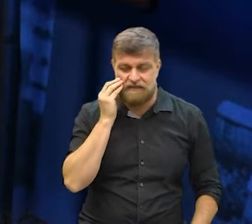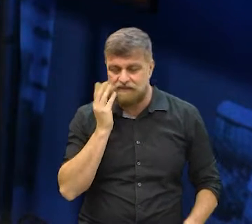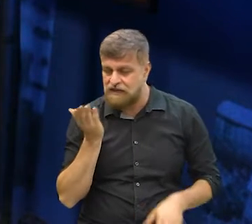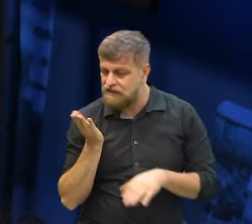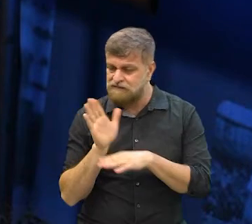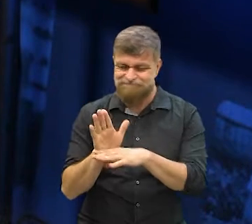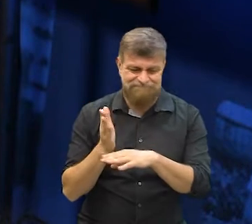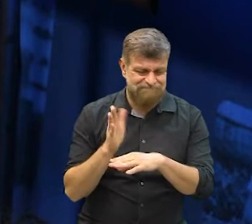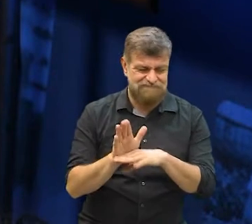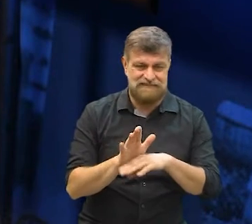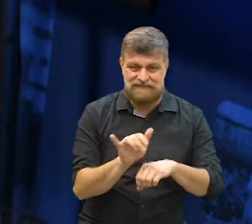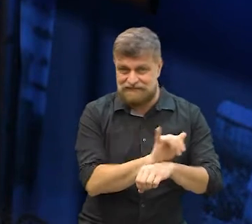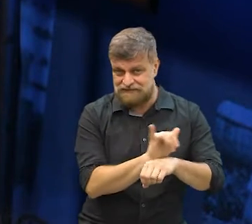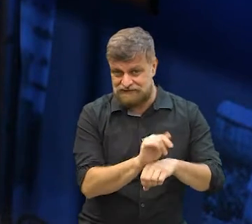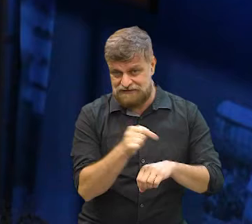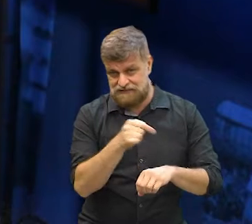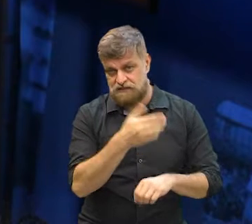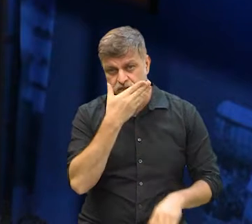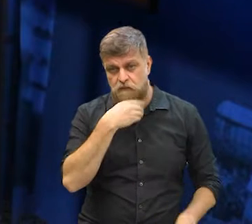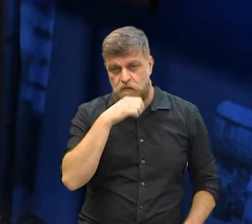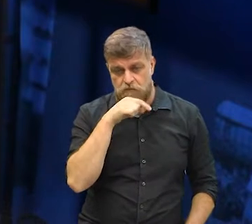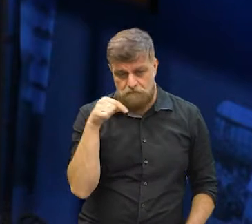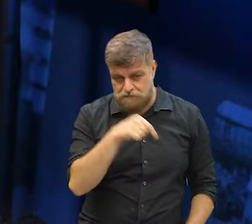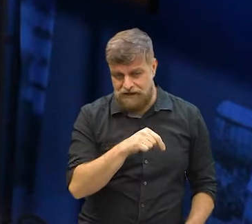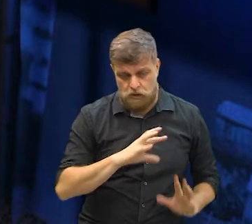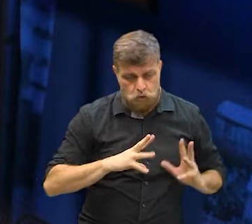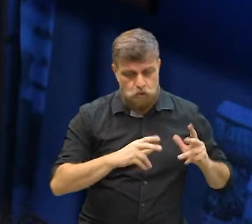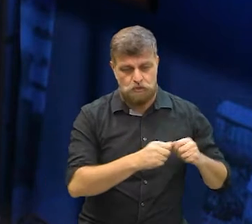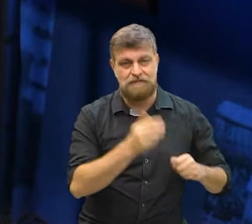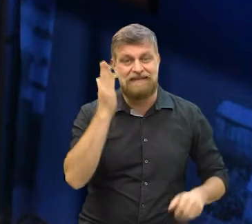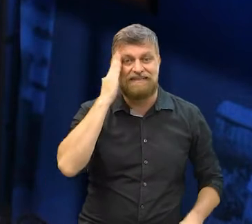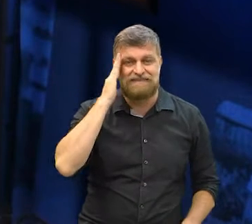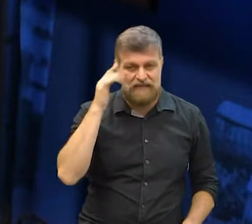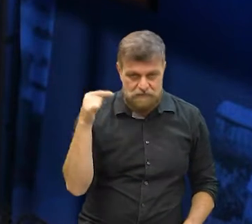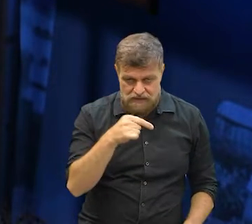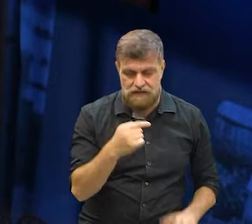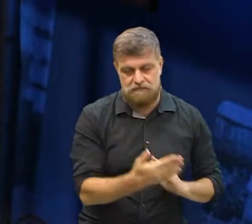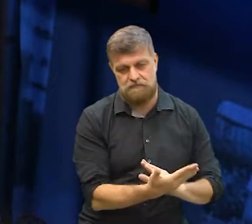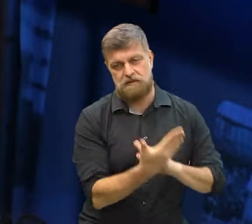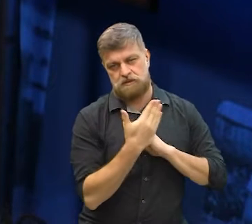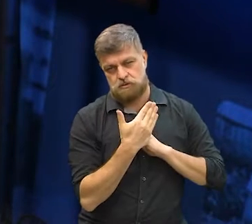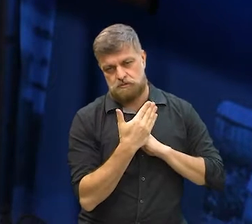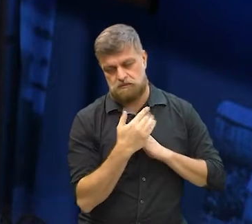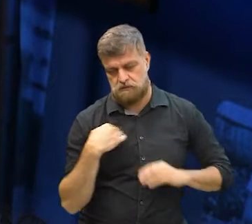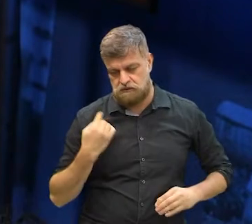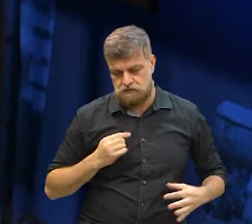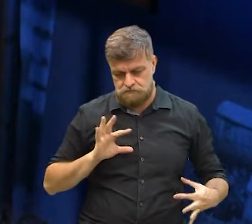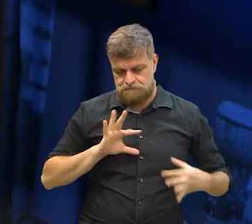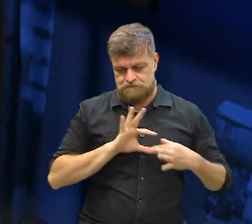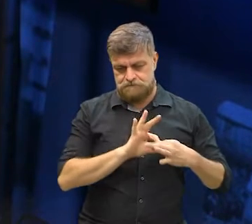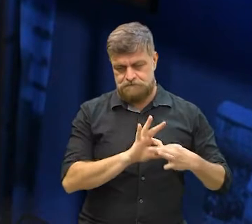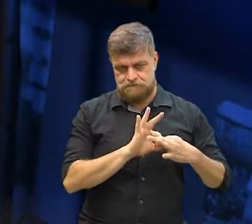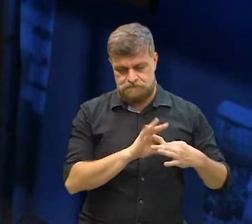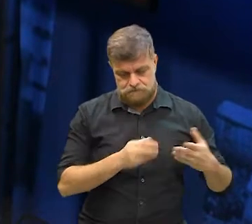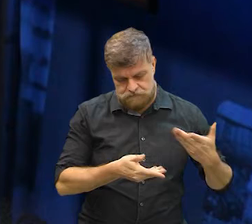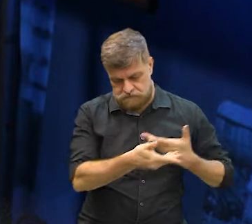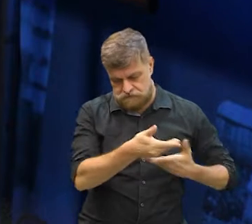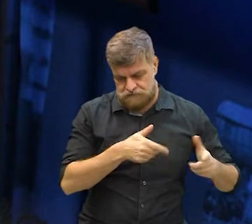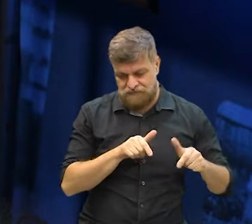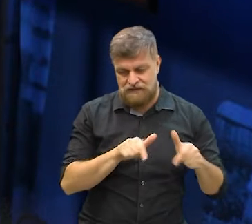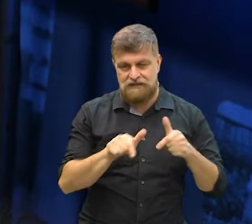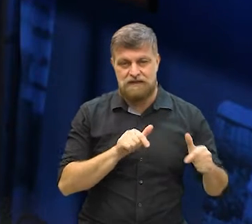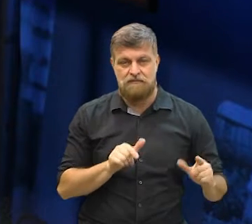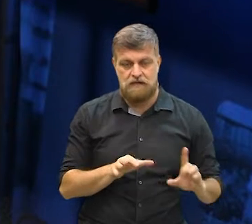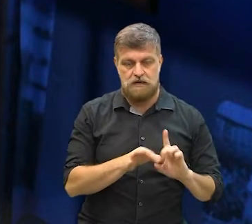de todas as formas que ele consegue, né, dentro do que ele sabe. Mas a gente é bem unido e a gente trabalha